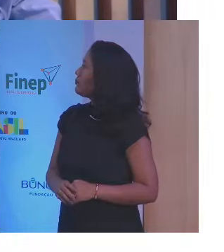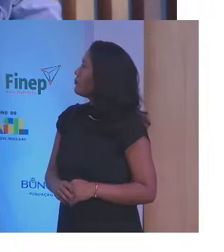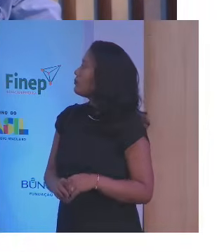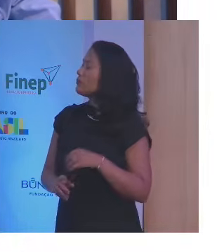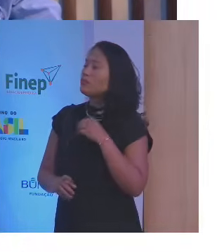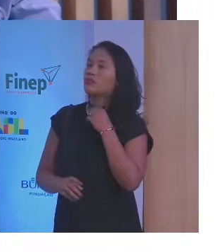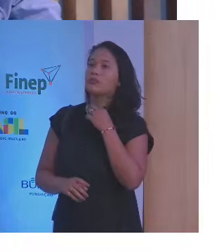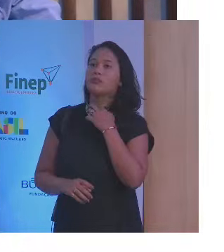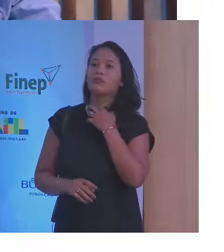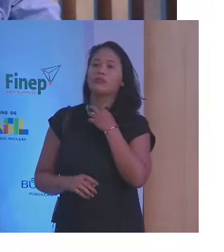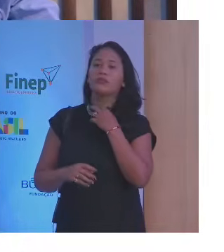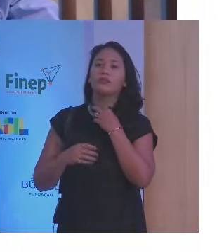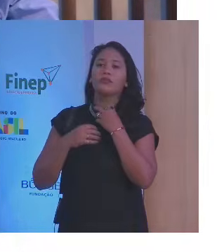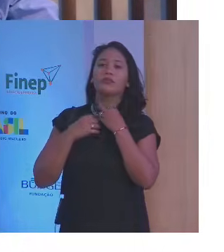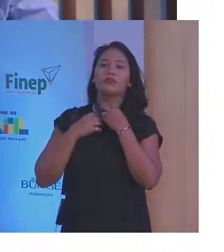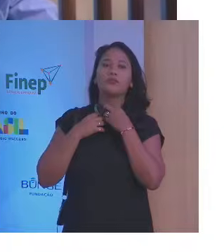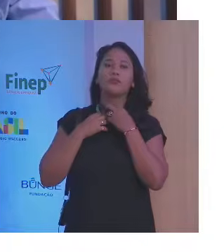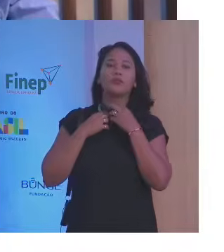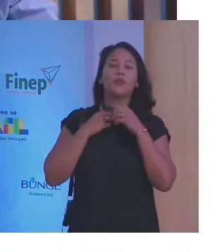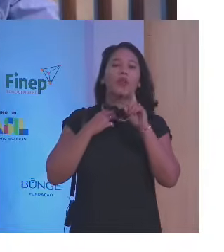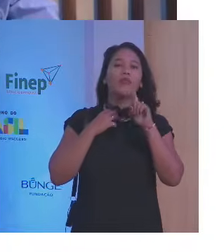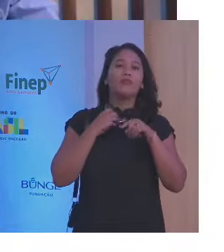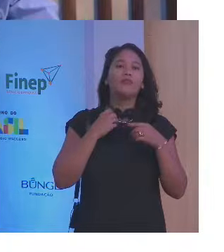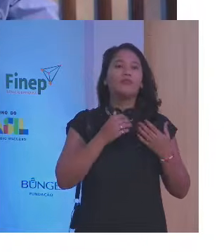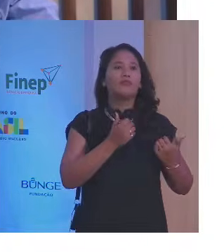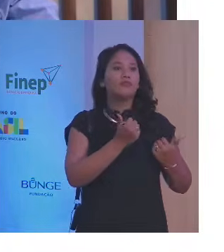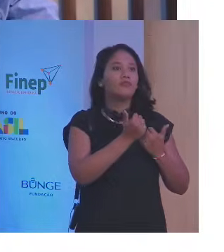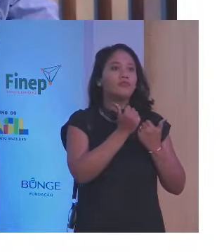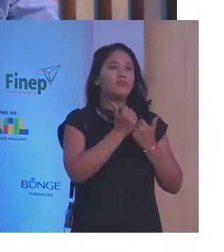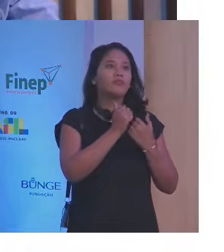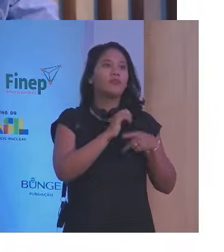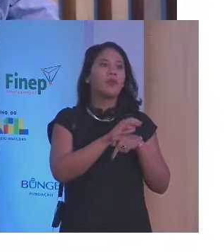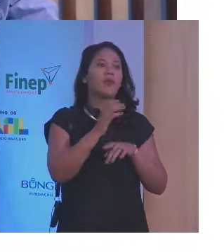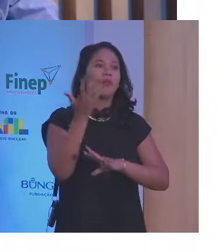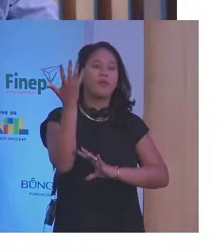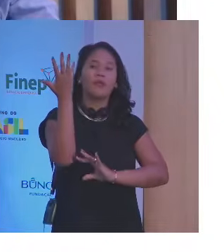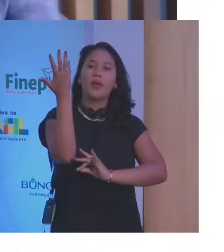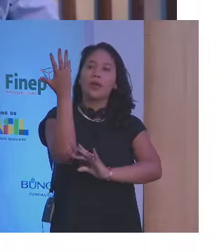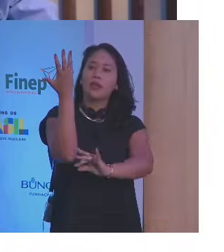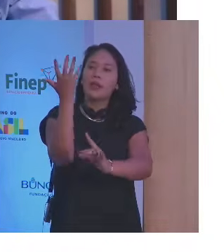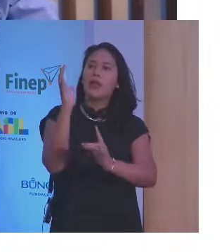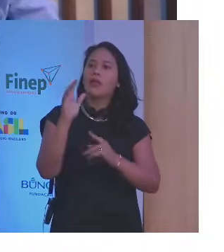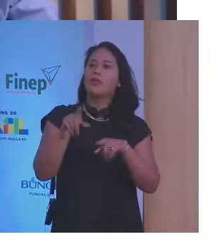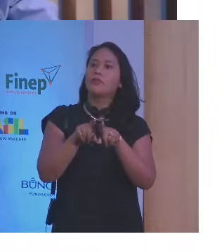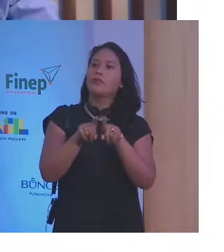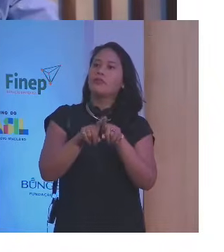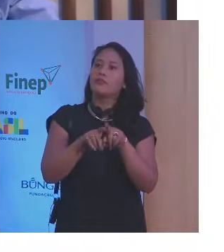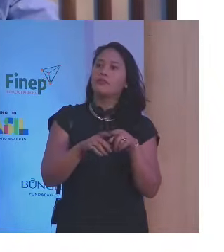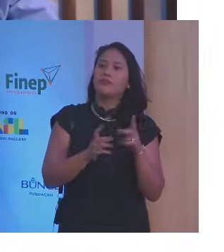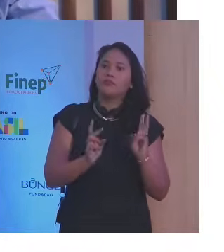que causa, ou que favorece a produtividade, crescimento dos manguezais,